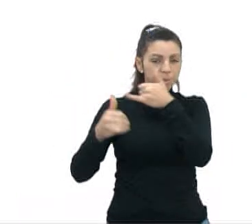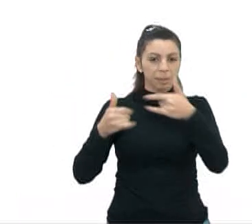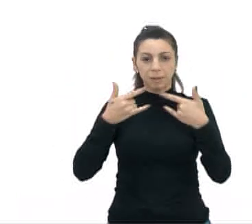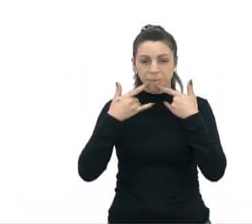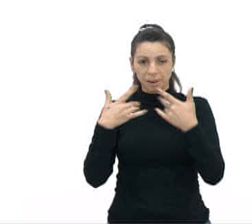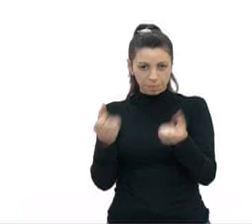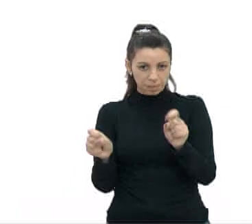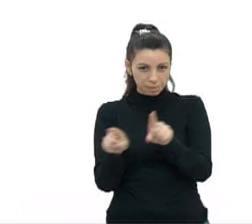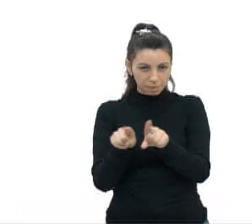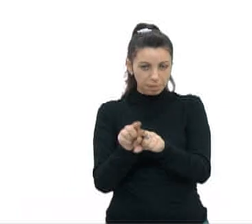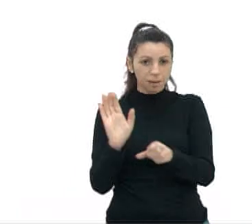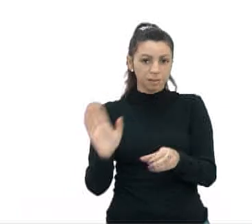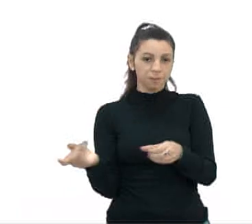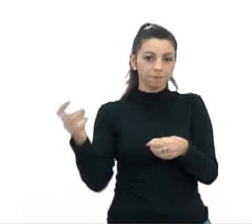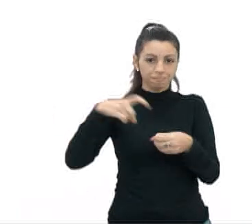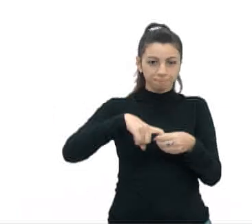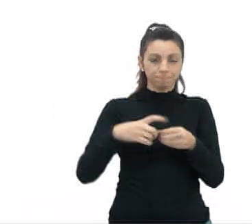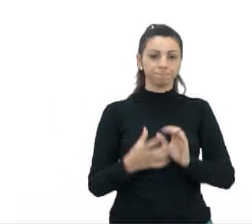na tira. E já voltamos.